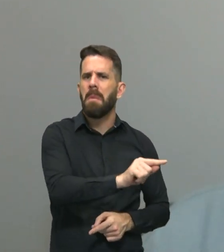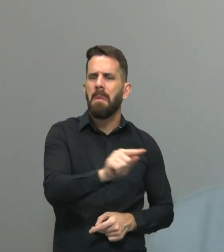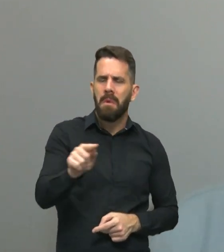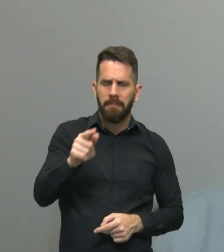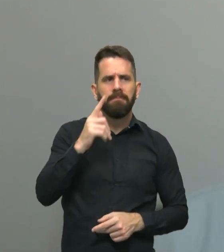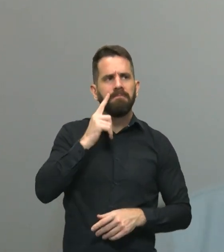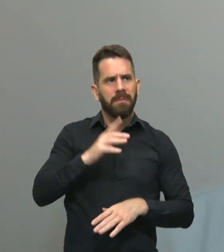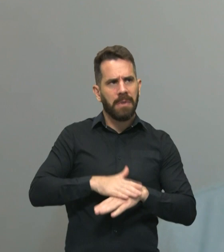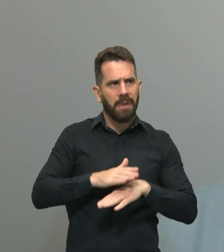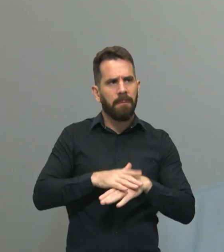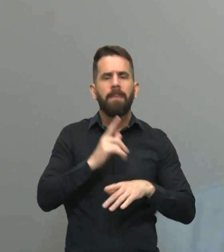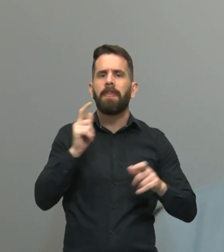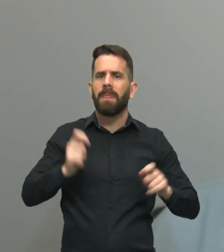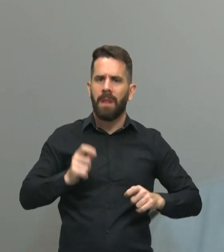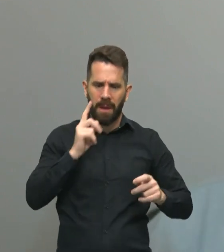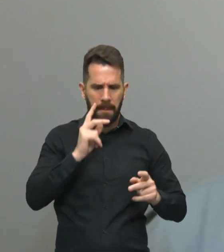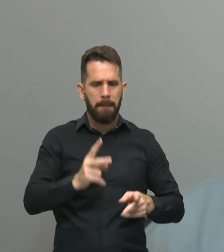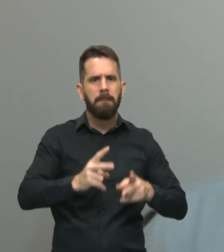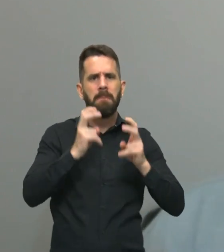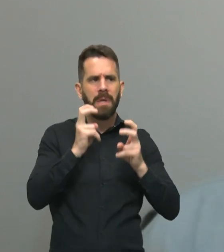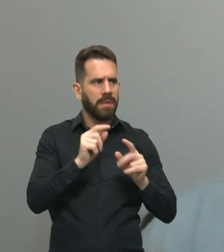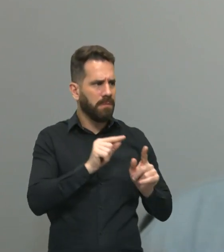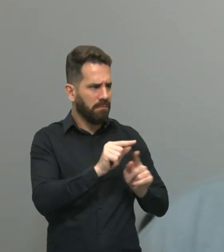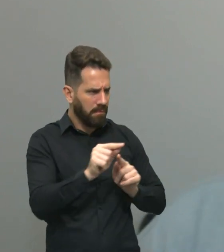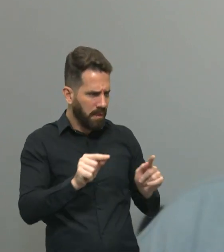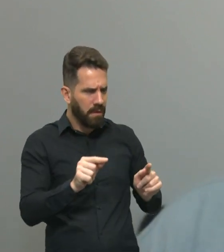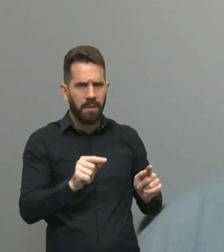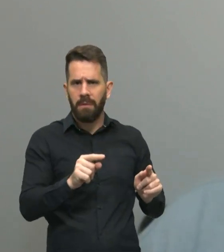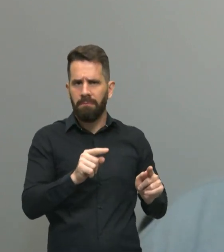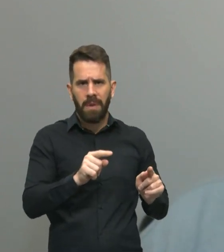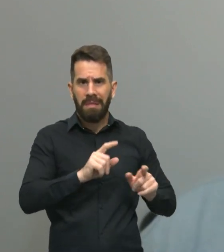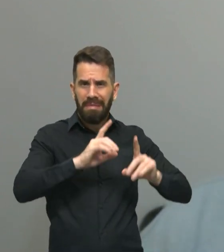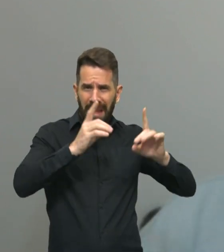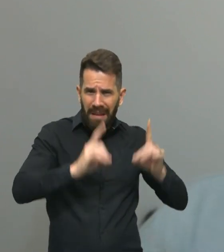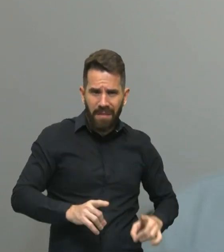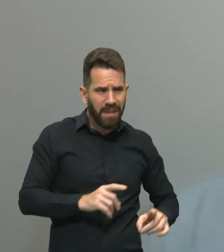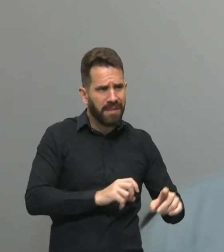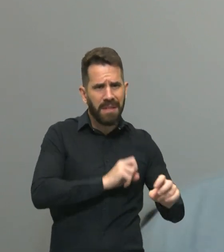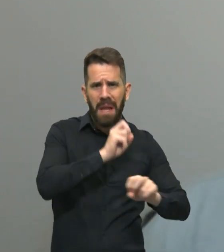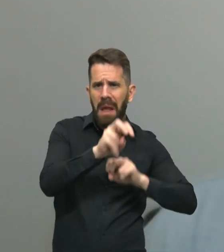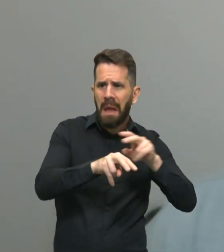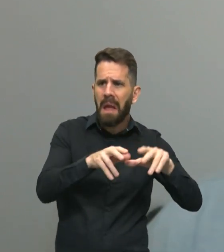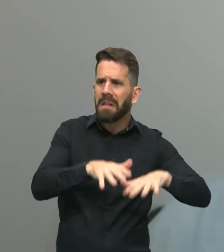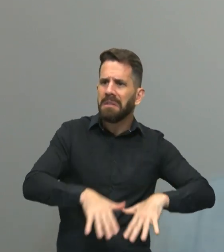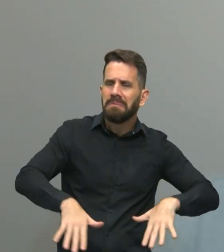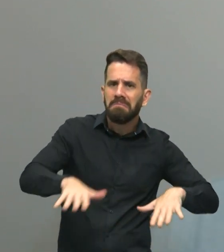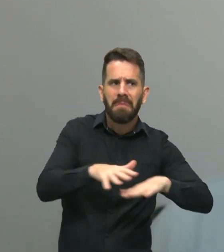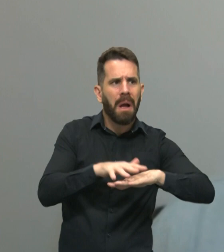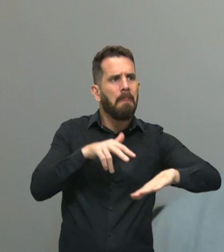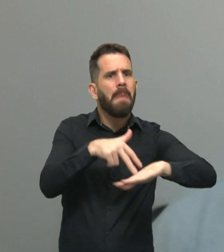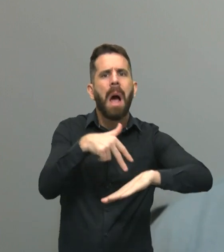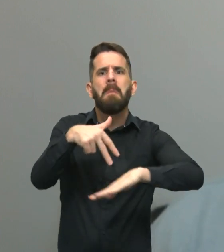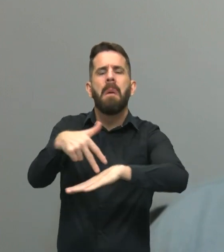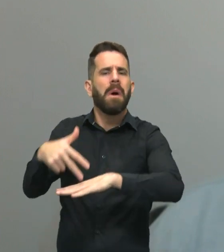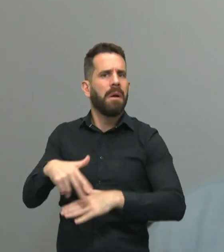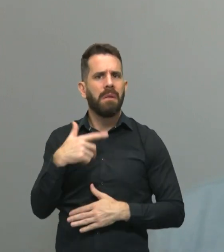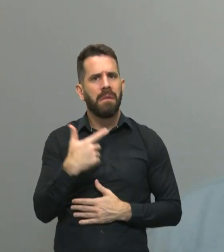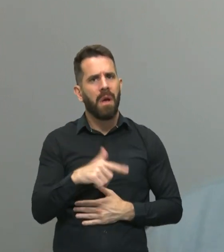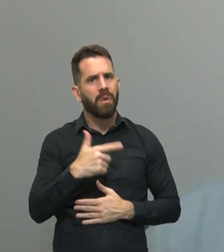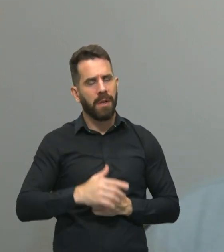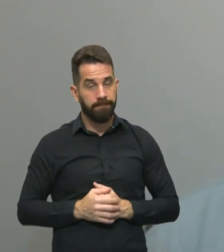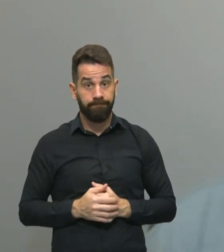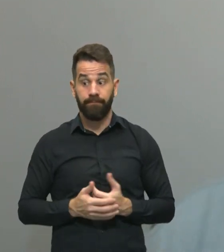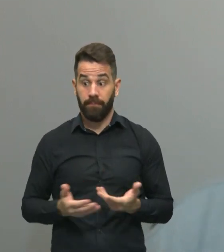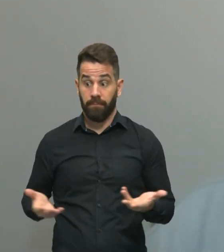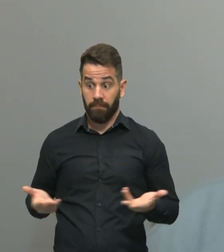que essas pessoas não estão povoando esses espaços, não é? E agora, com a reserva dessas vagas